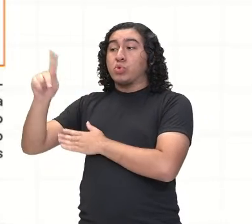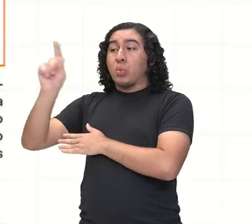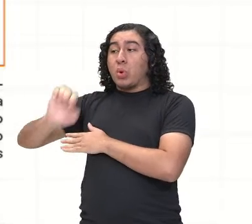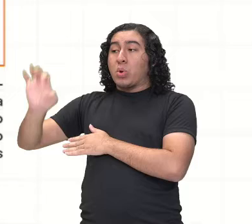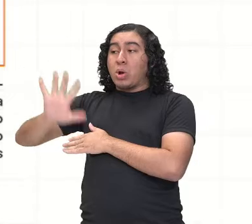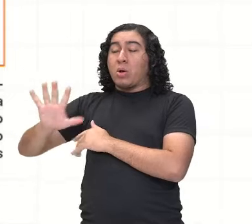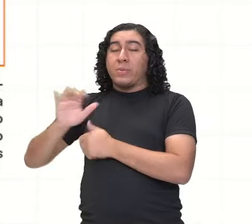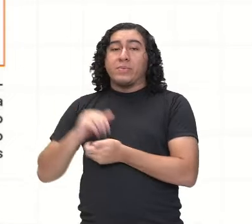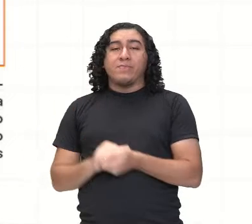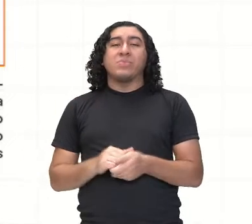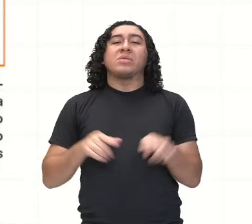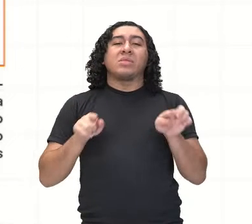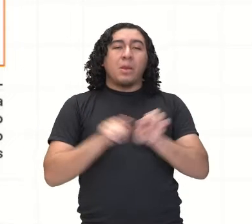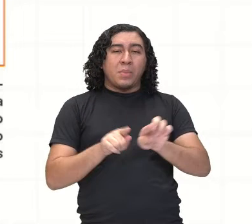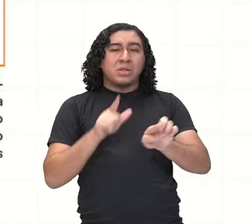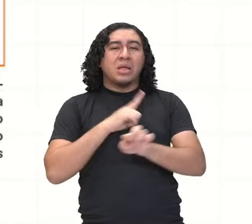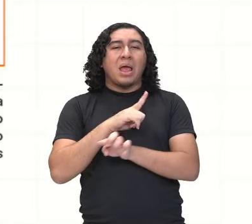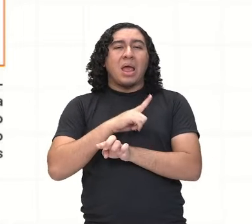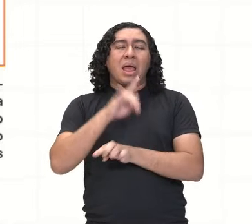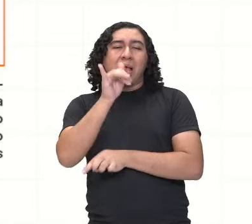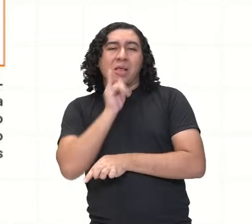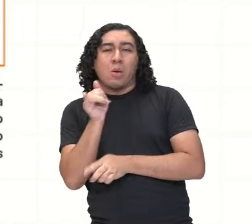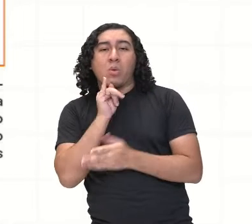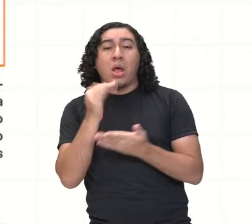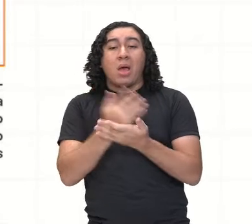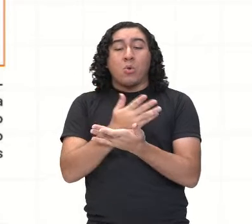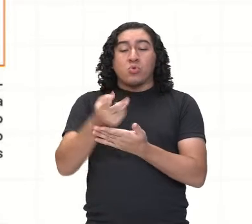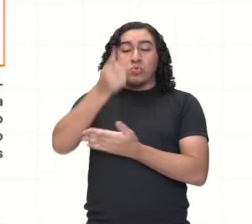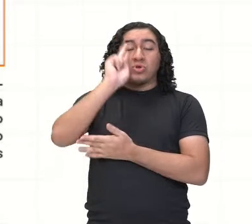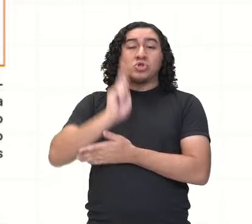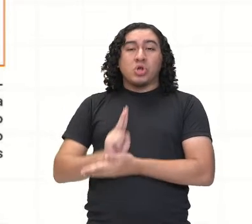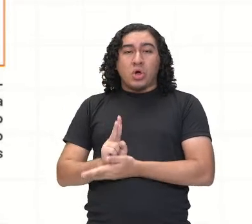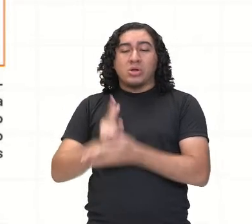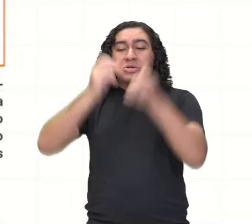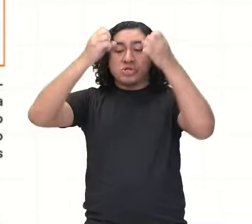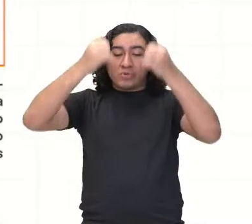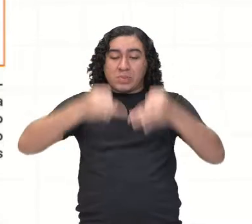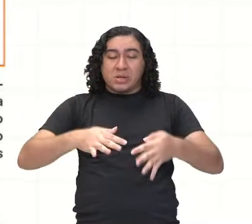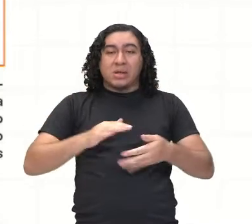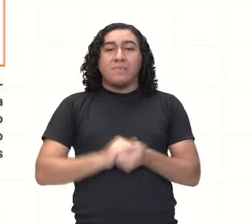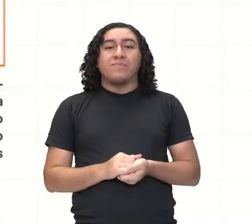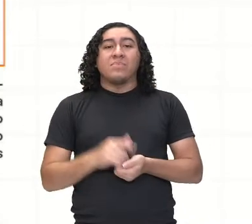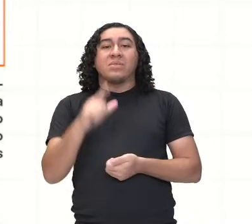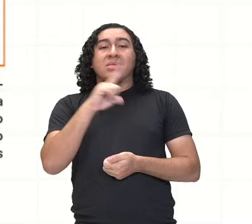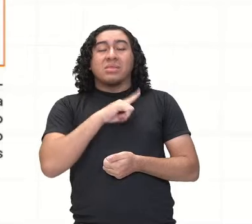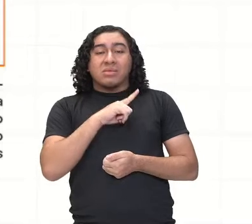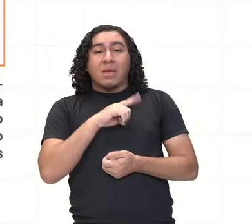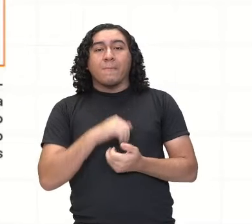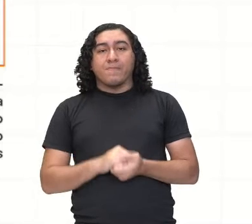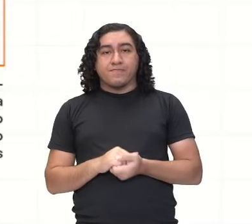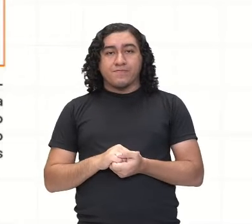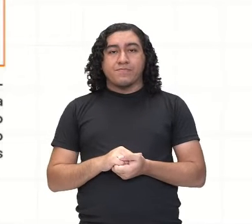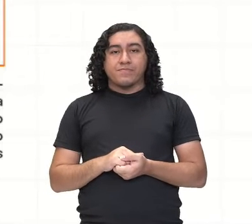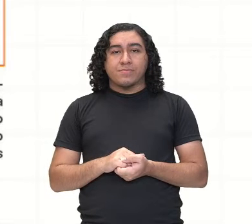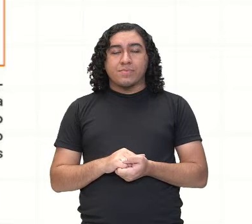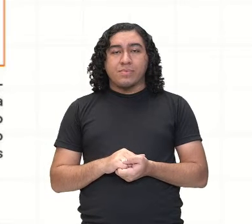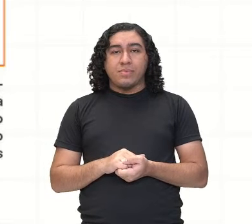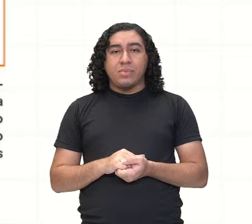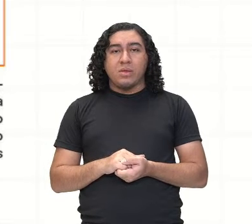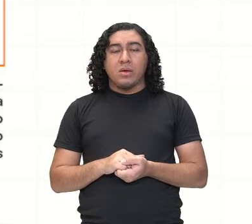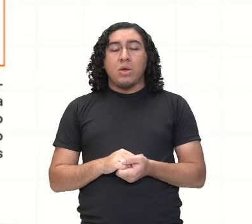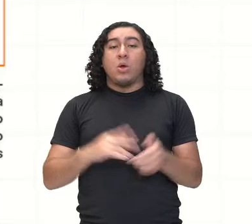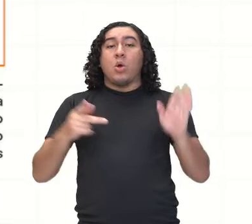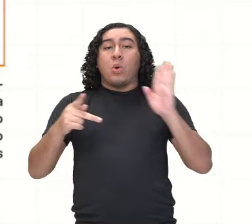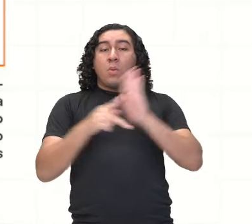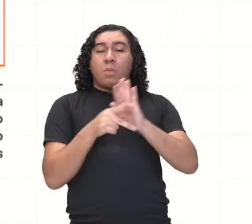até alguns relatos de cronistas que afirmavam que para tentar vencer algum conflito, vencer uma tribo belicosa, uma